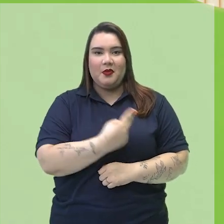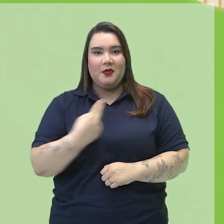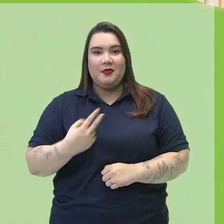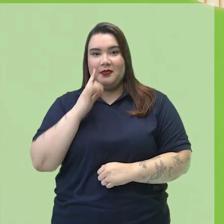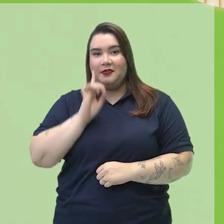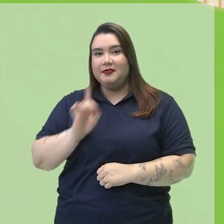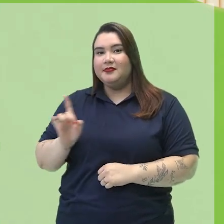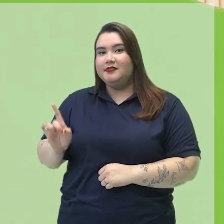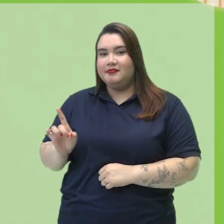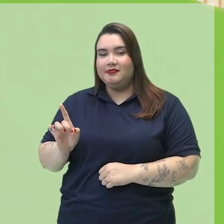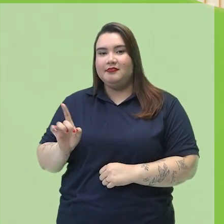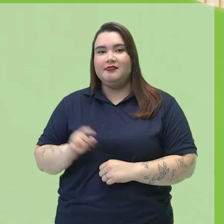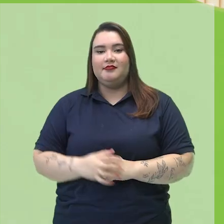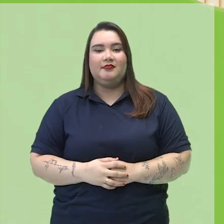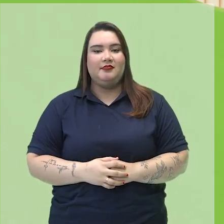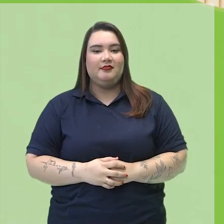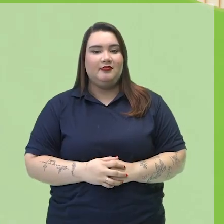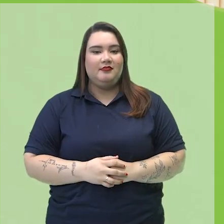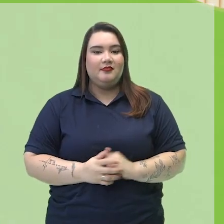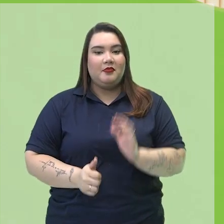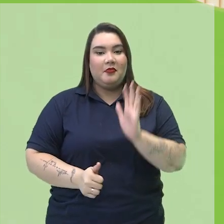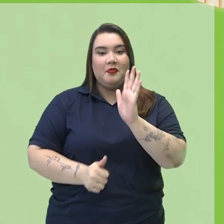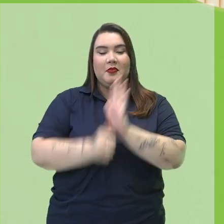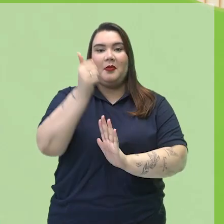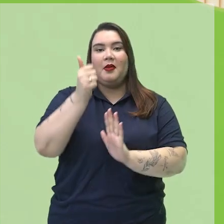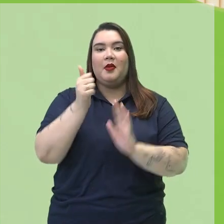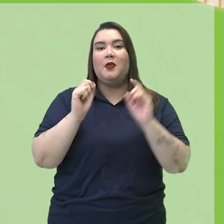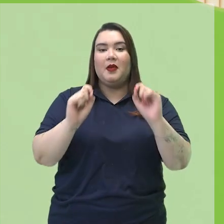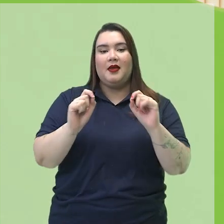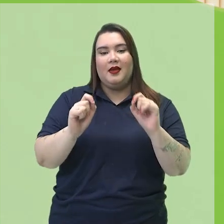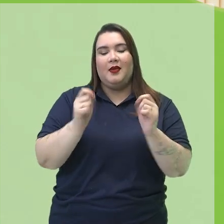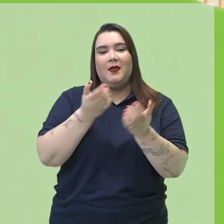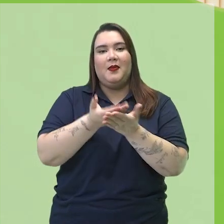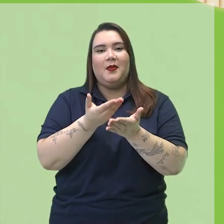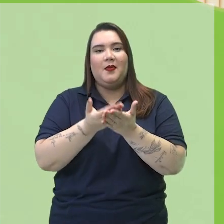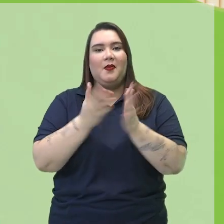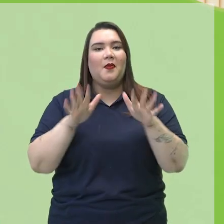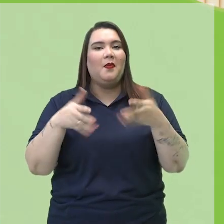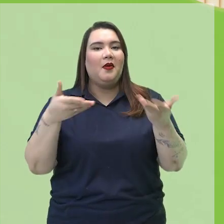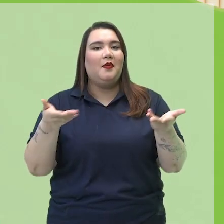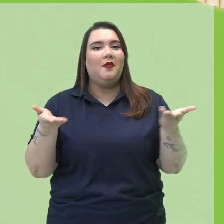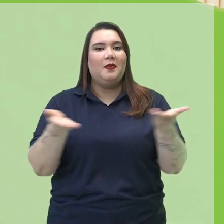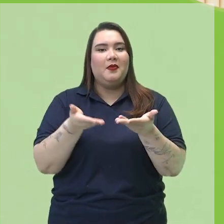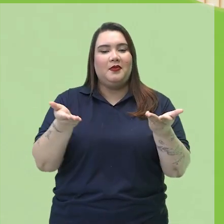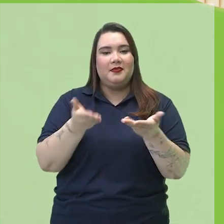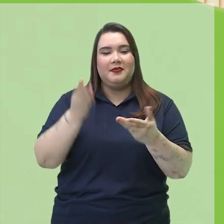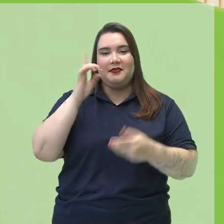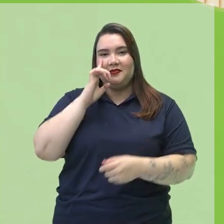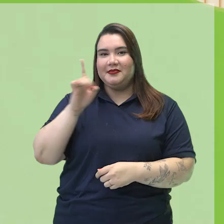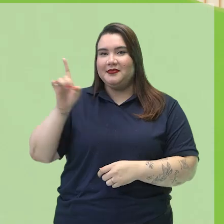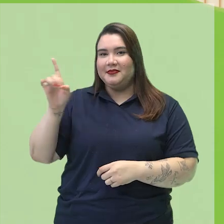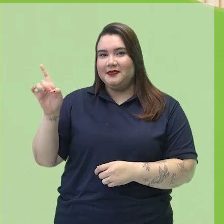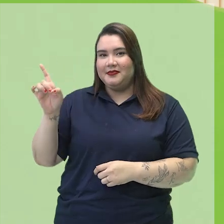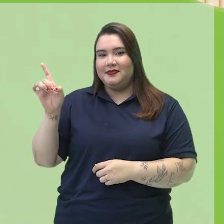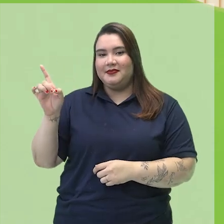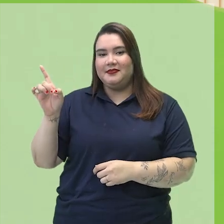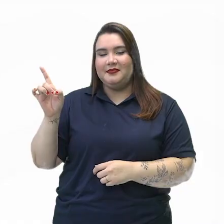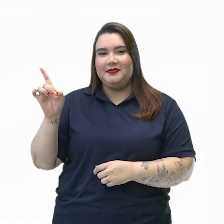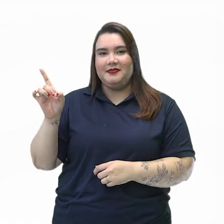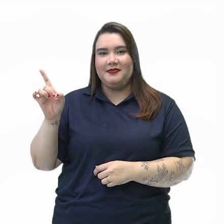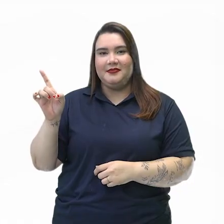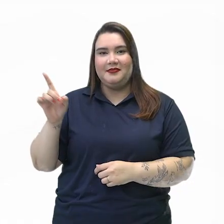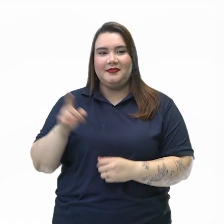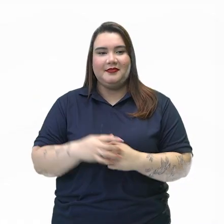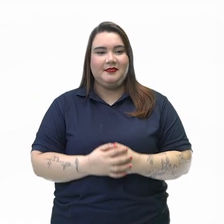Bezerra e, em primeiro lugar, nós vamos conhecer o nosso objeto de conhecimento e o nosso detalhamento para a nossa